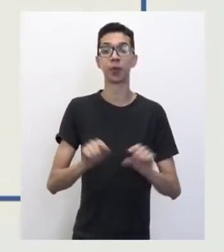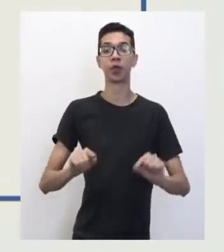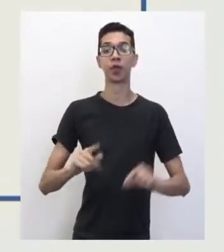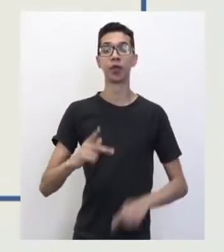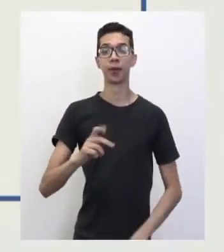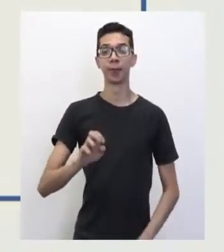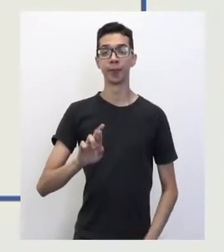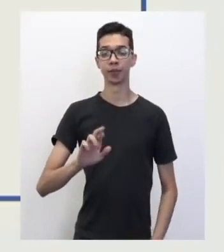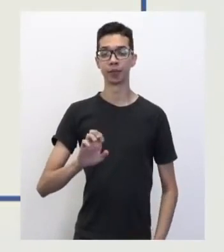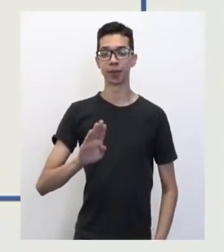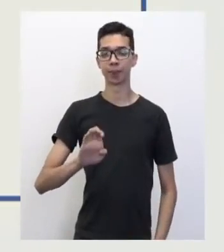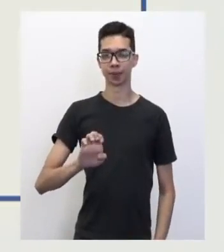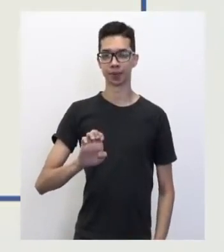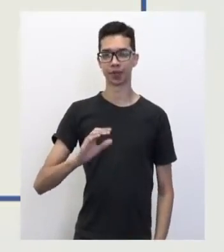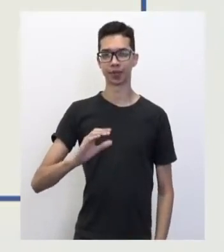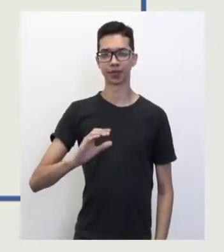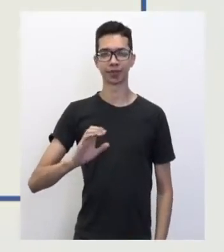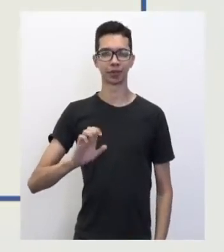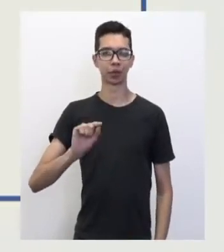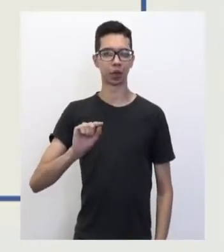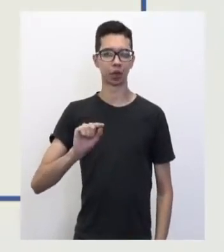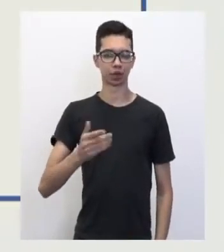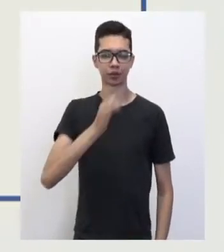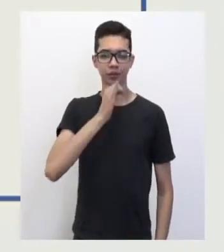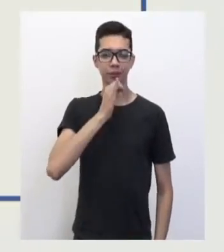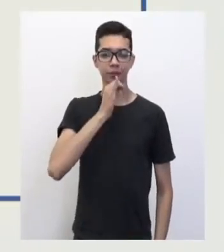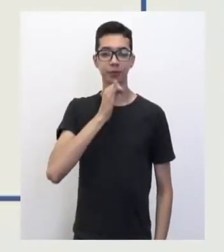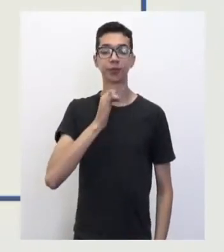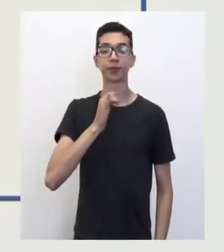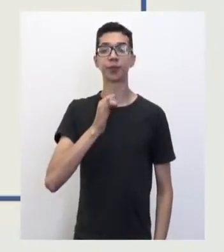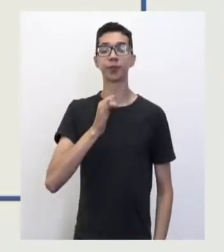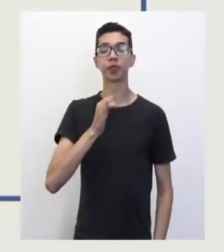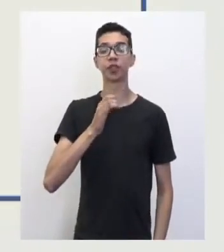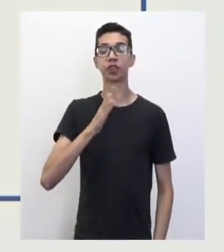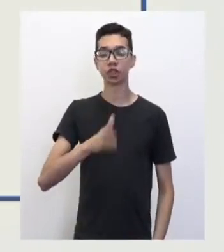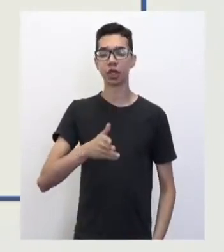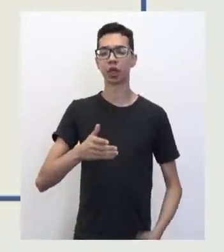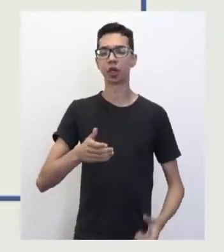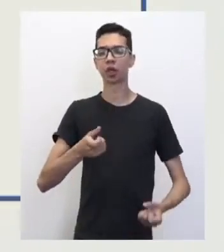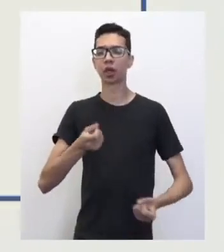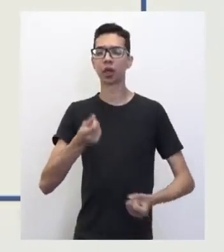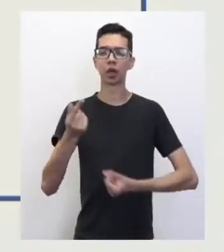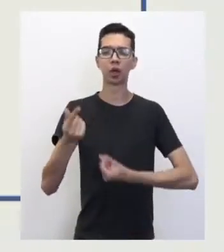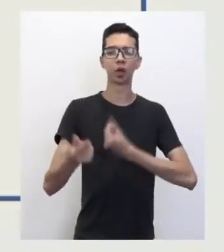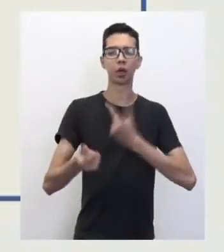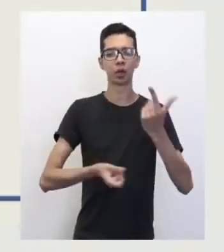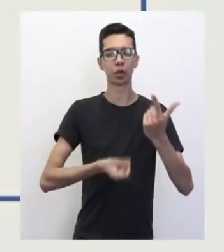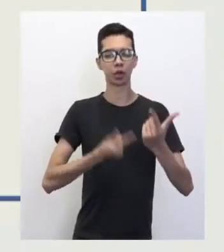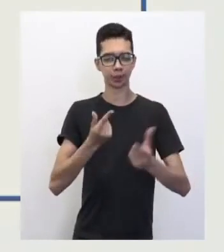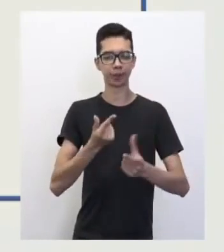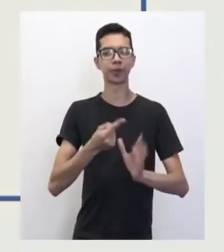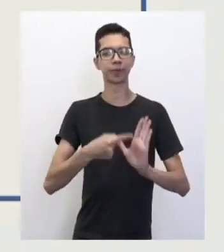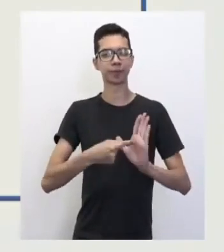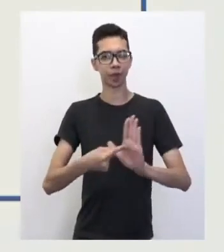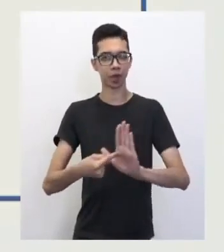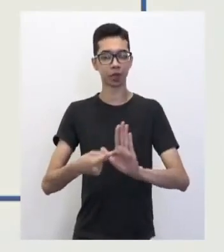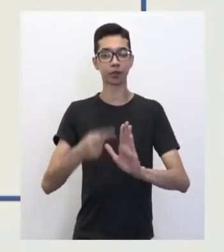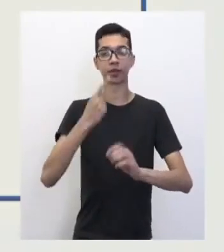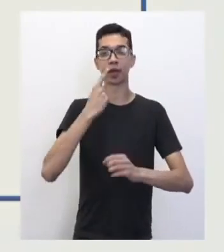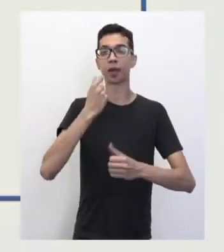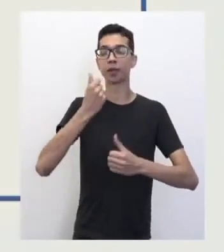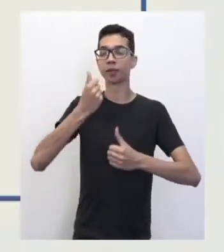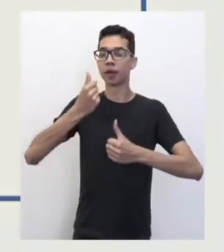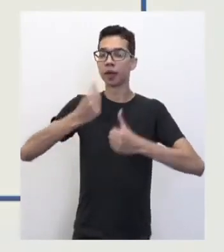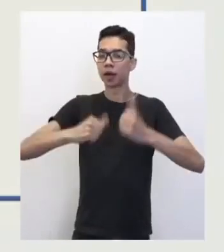que nós apresentamos algumas ideias, e daí eu vou fazer uma análise dessas ideias, né, para reforçá-las, e daí